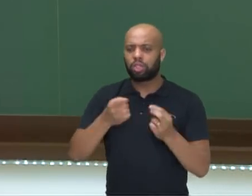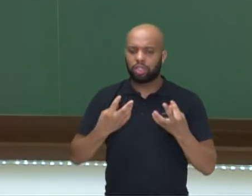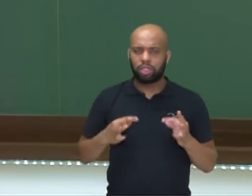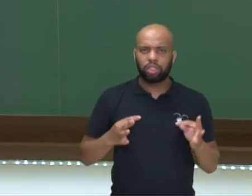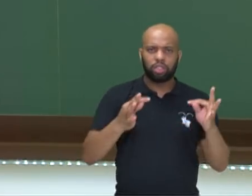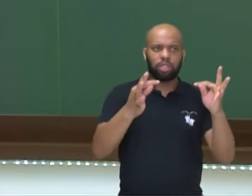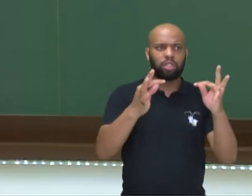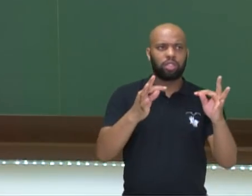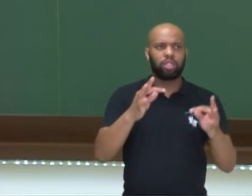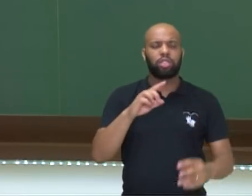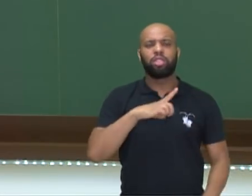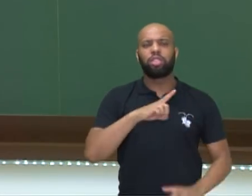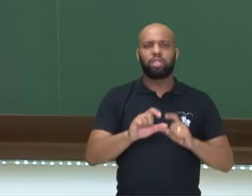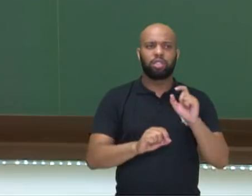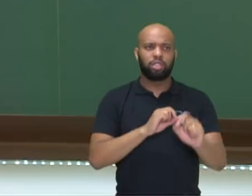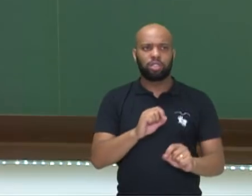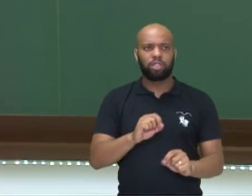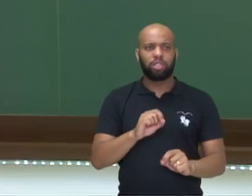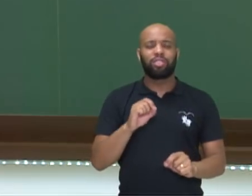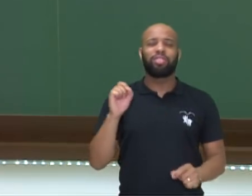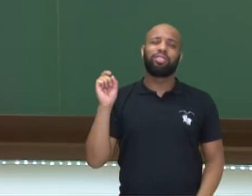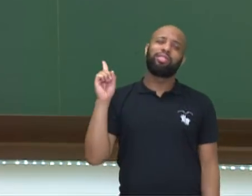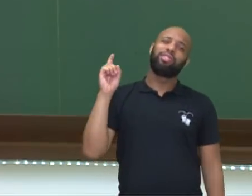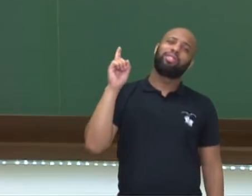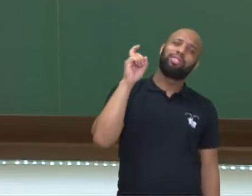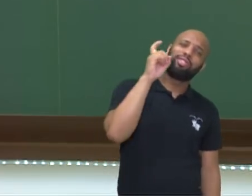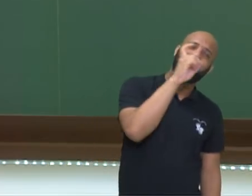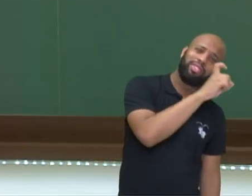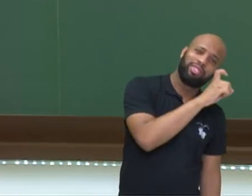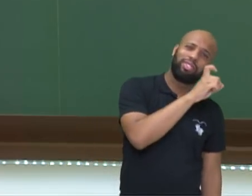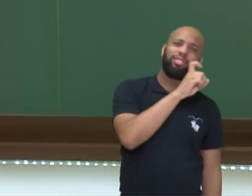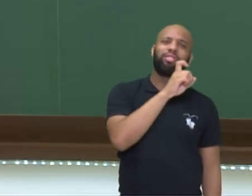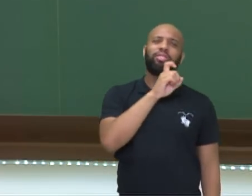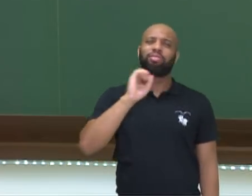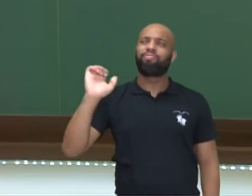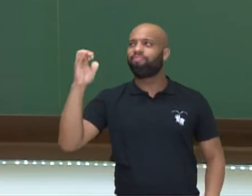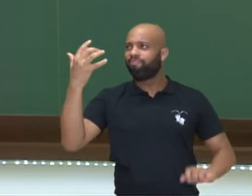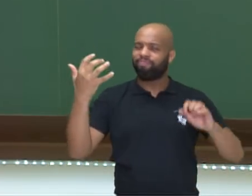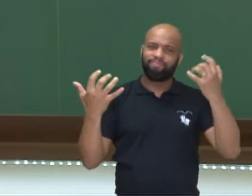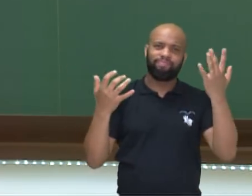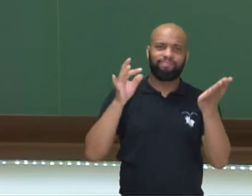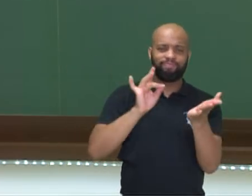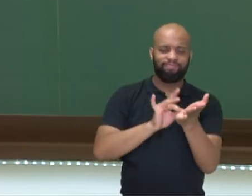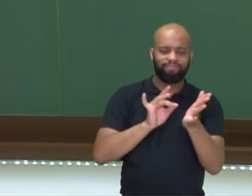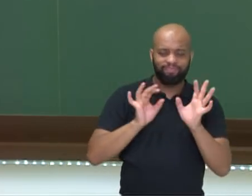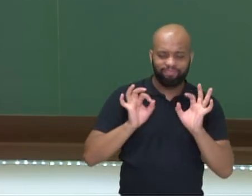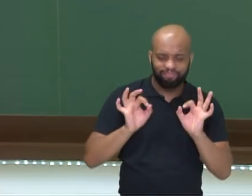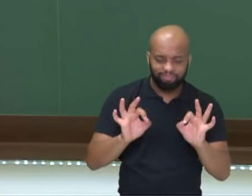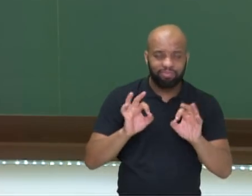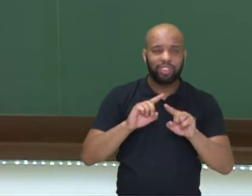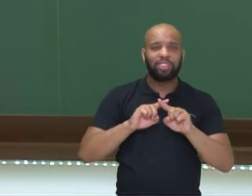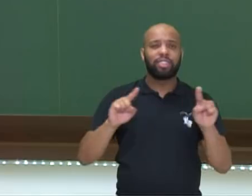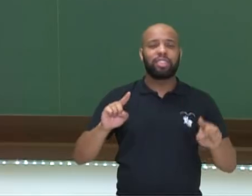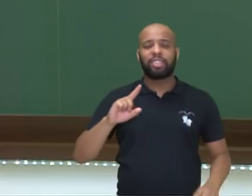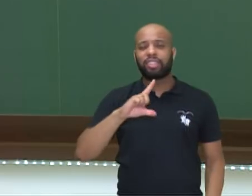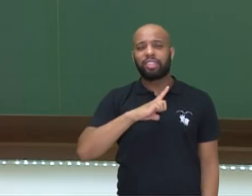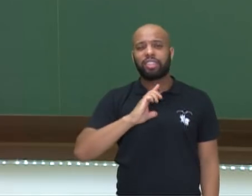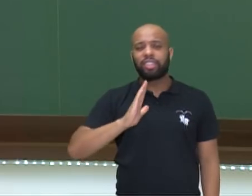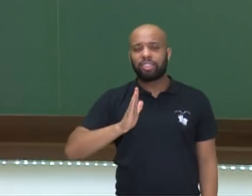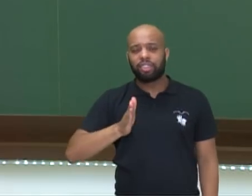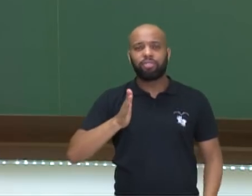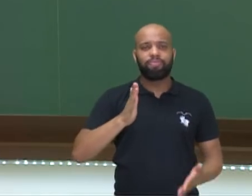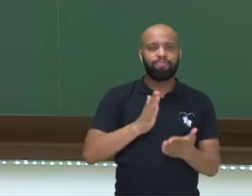isso um pouco difícil de realmente acontecer na prática. Mas já existem